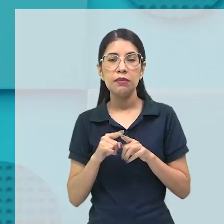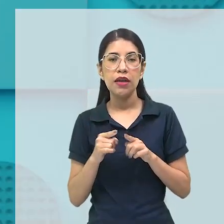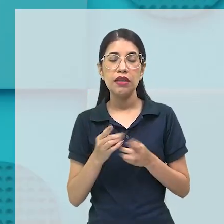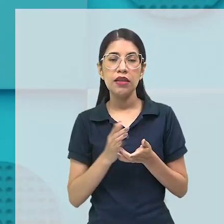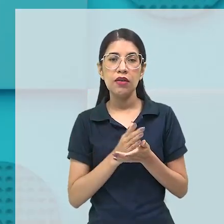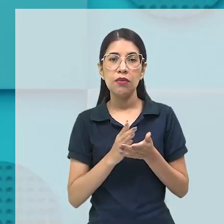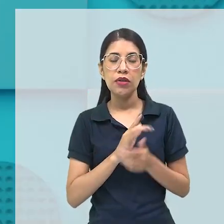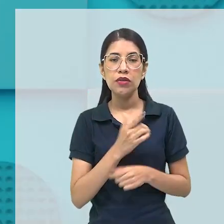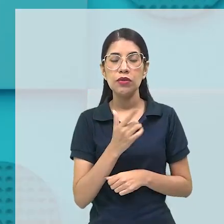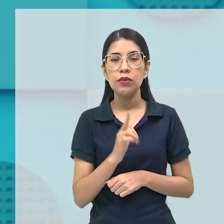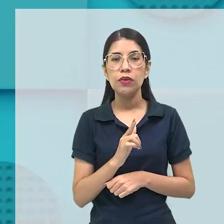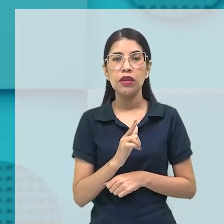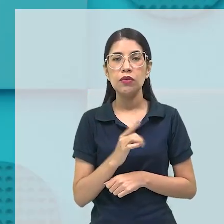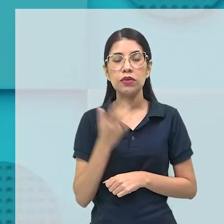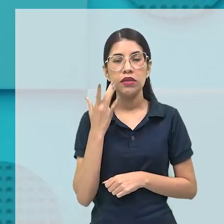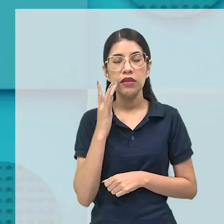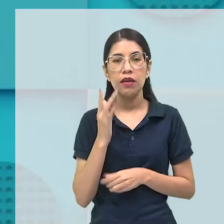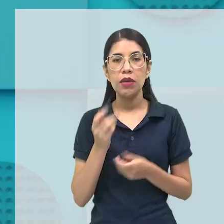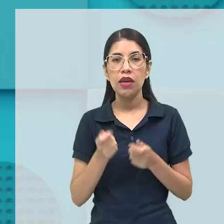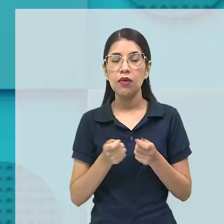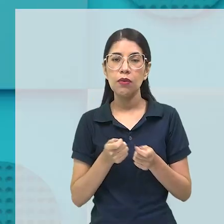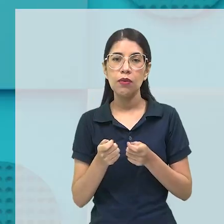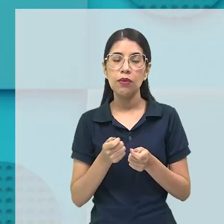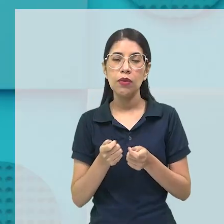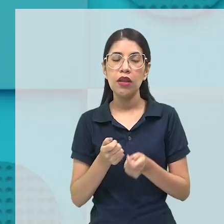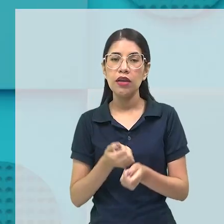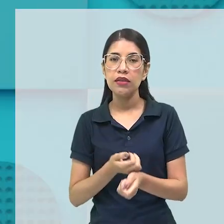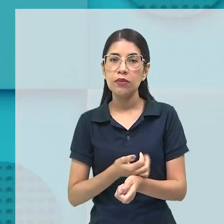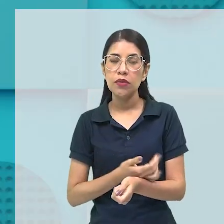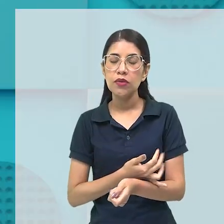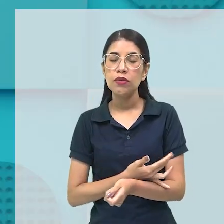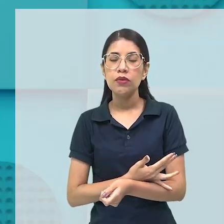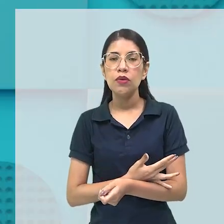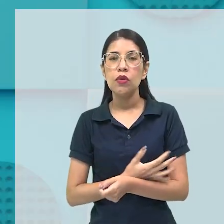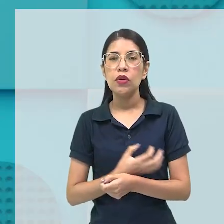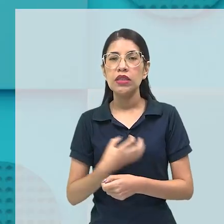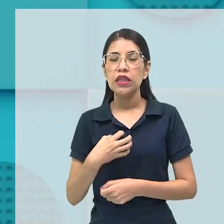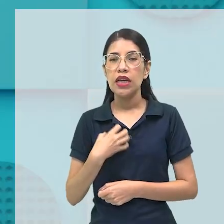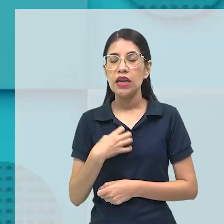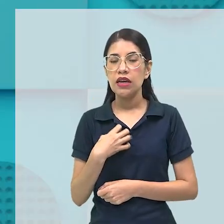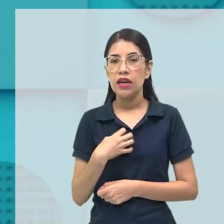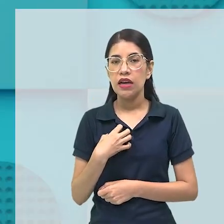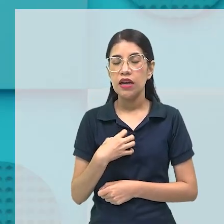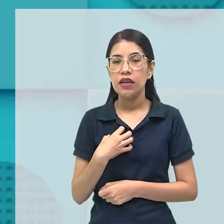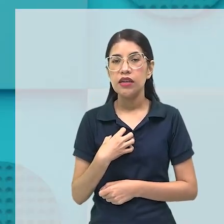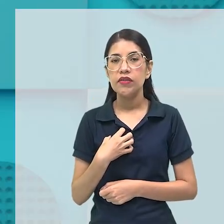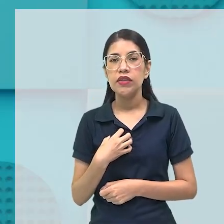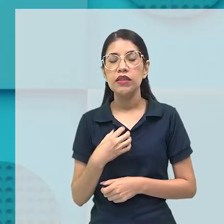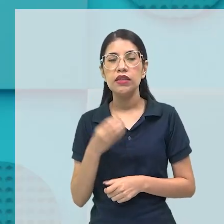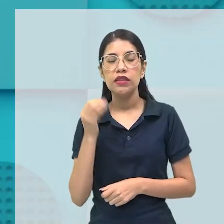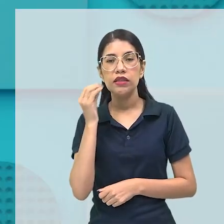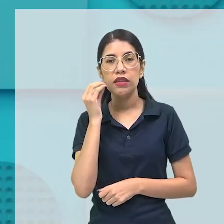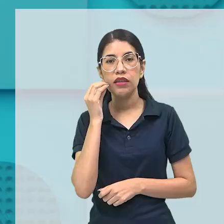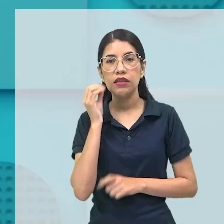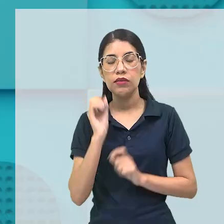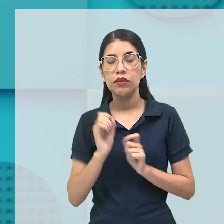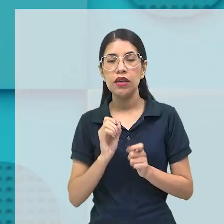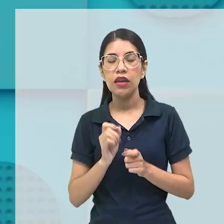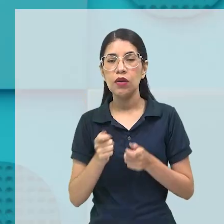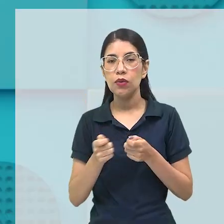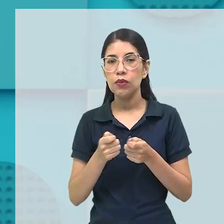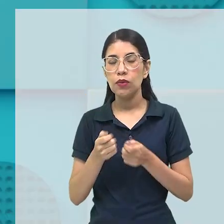eles não sabem trabalhar o sentimento, sentem muita raiva e querem, de uma forma